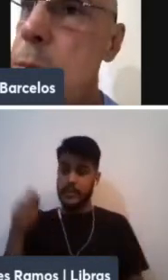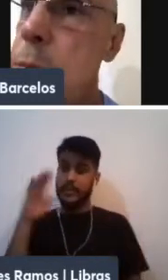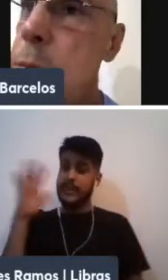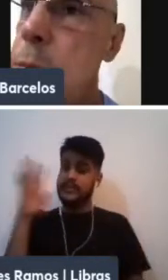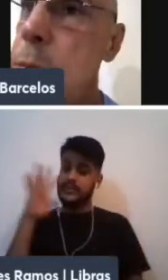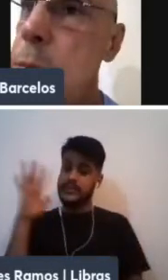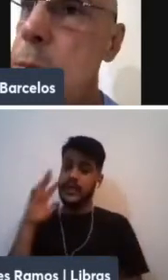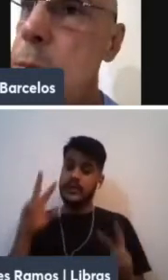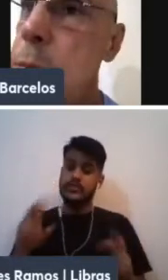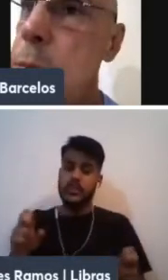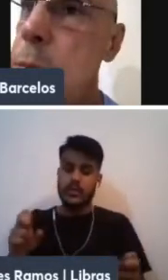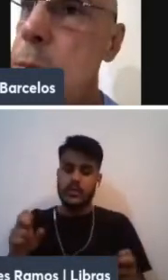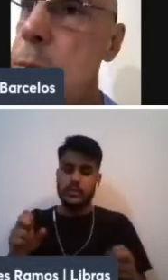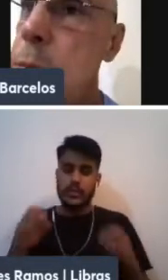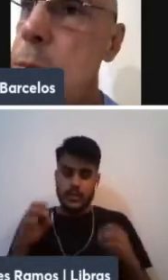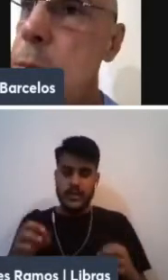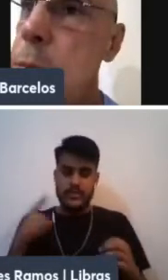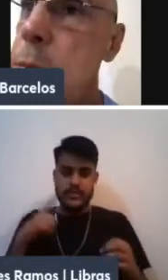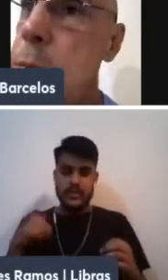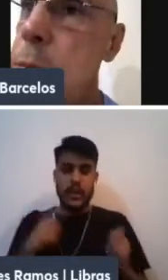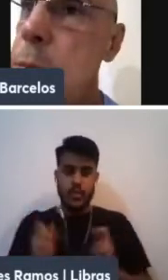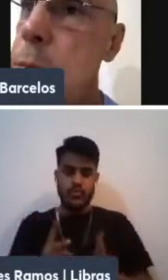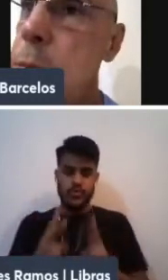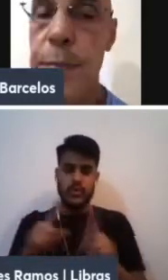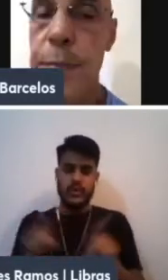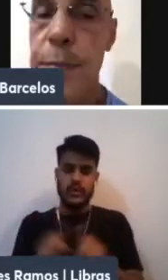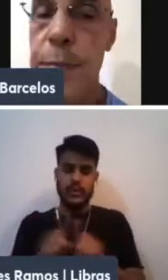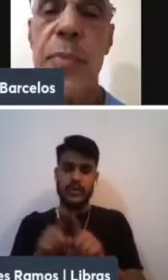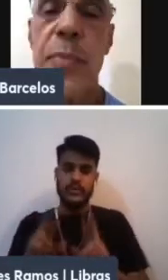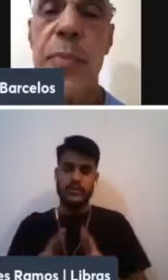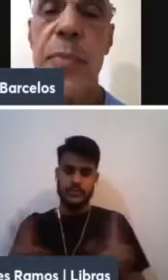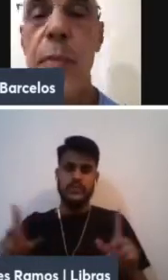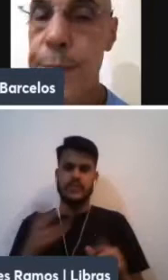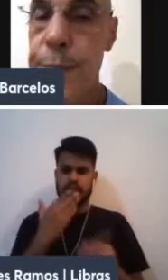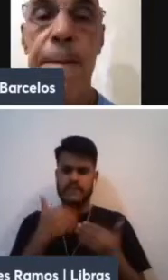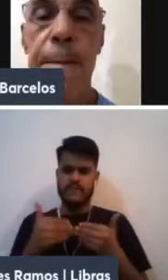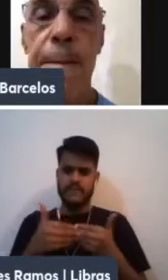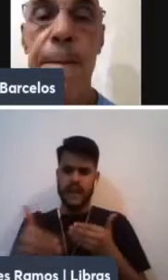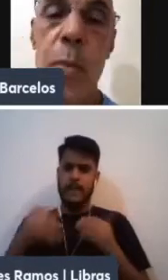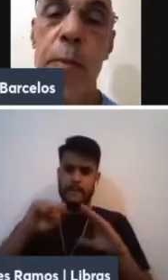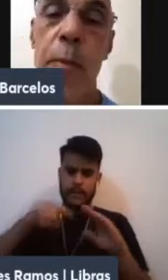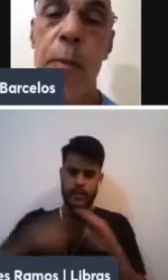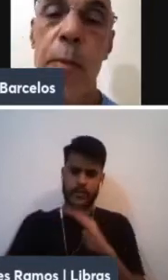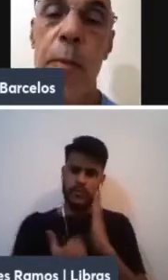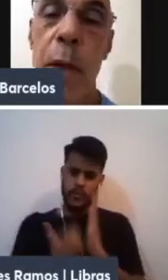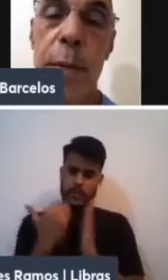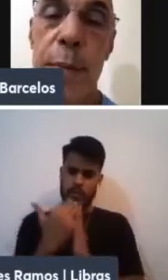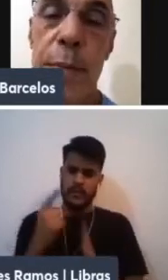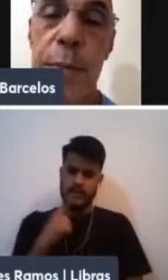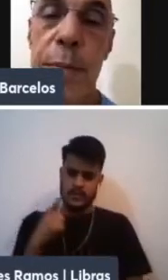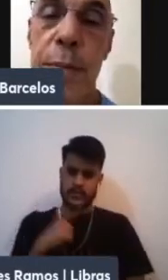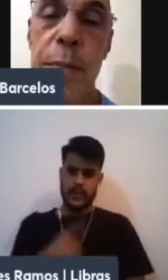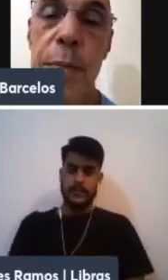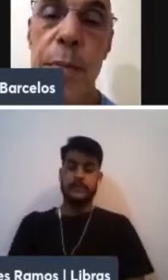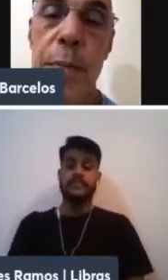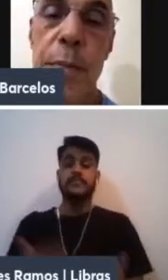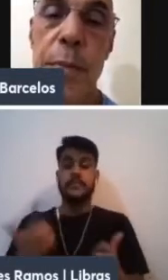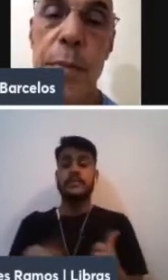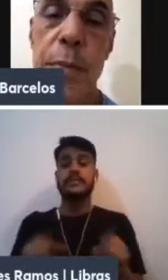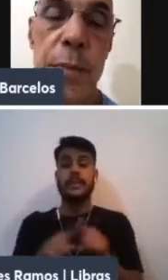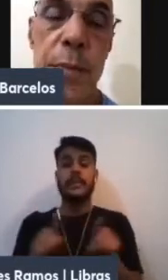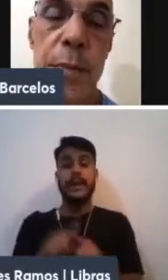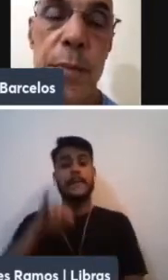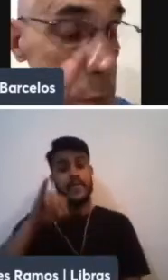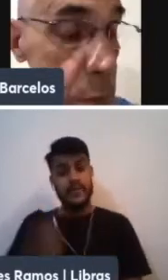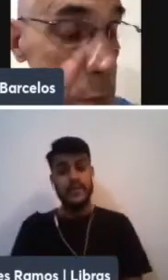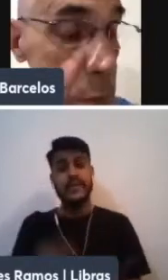essas continuidades, essas diferenças. Acho que a gente vai aprofundar um pouco mais a seguir na conversa. Mas queria aproveitar, passar a